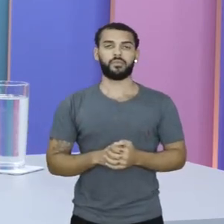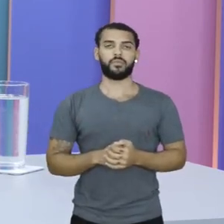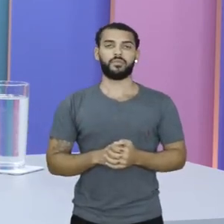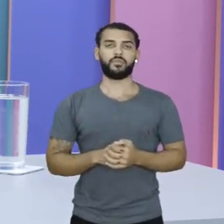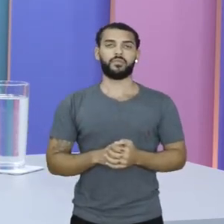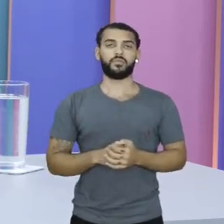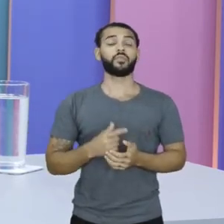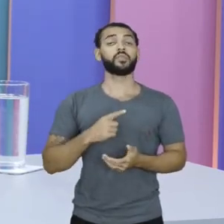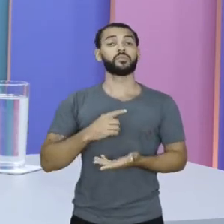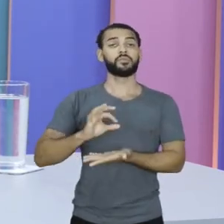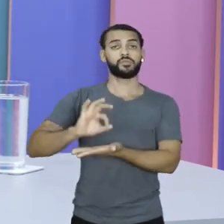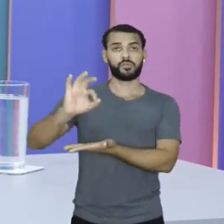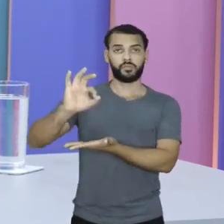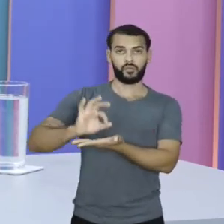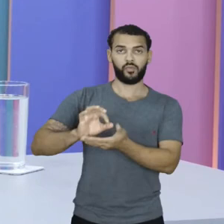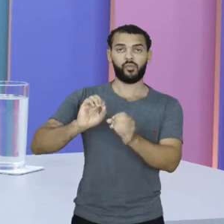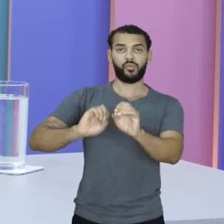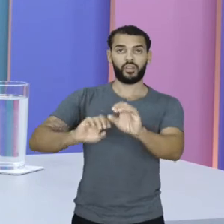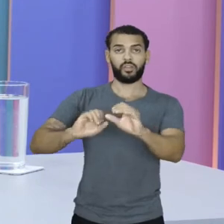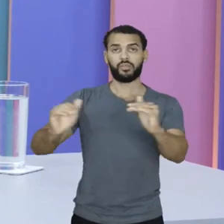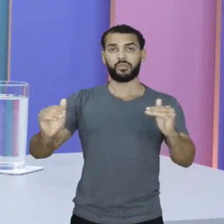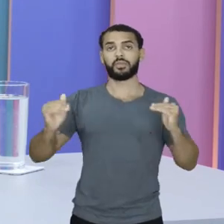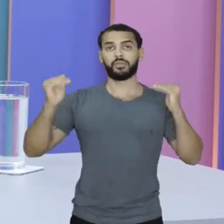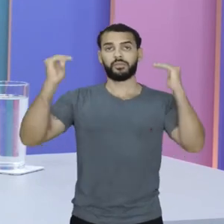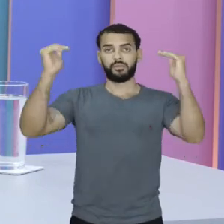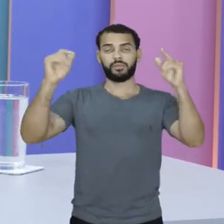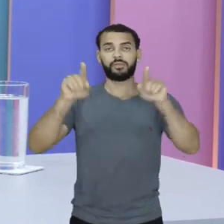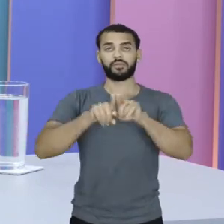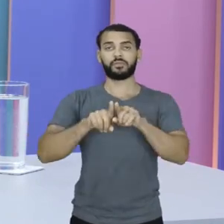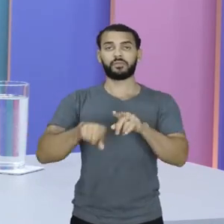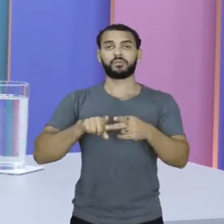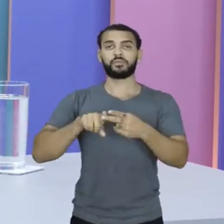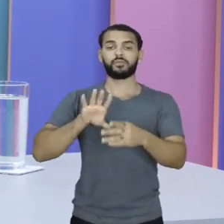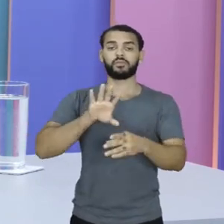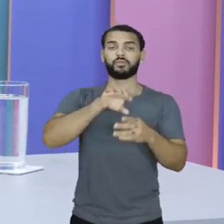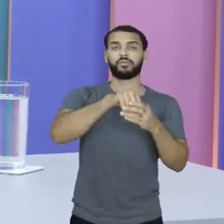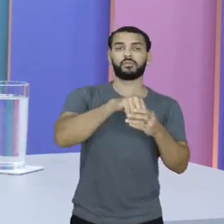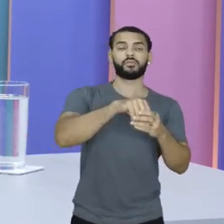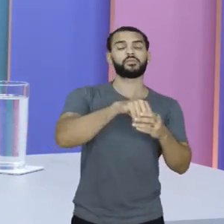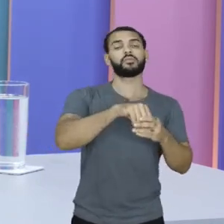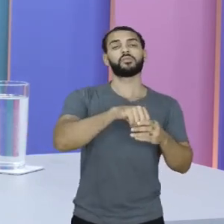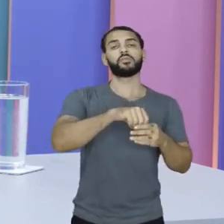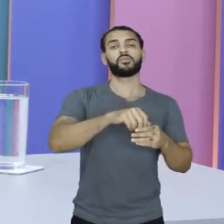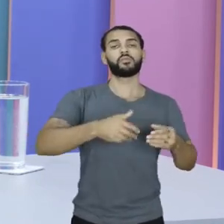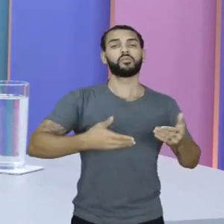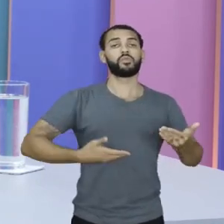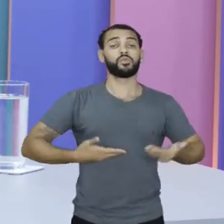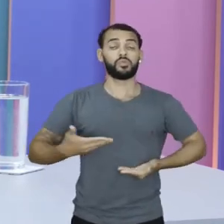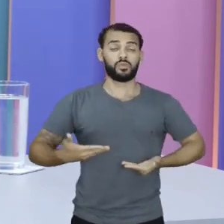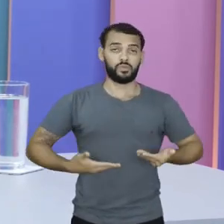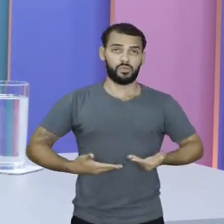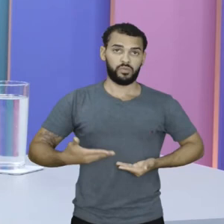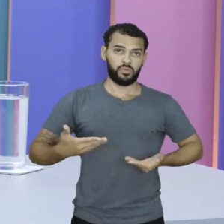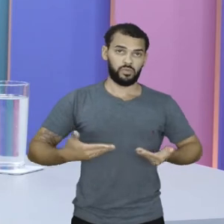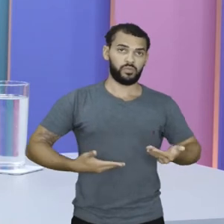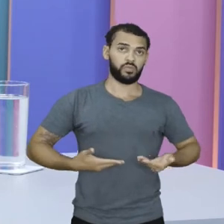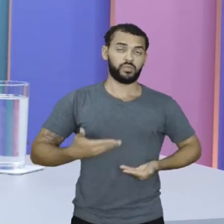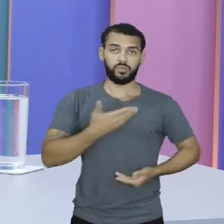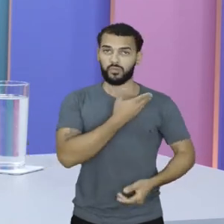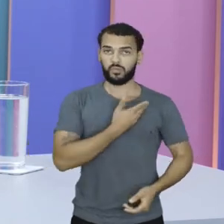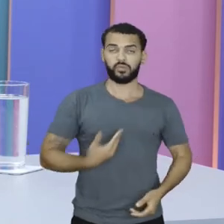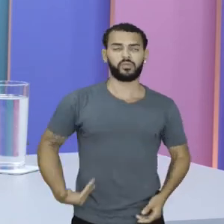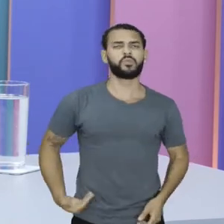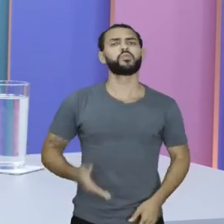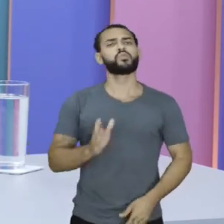no ensino superior quanto as cotas no serviço público, né? É uma luta antiga do